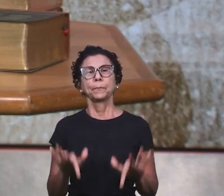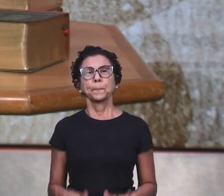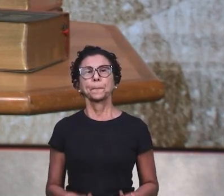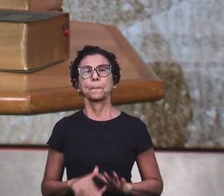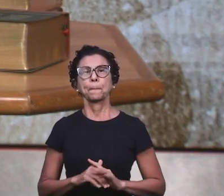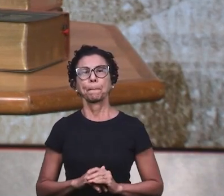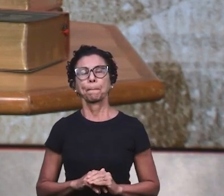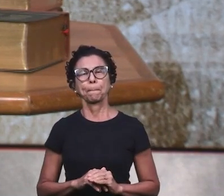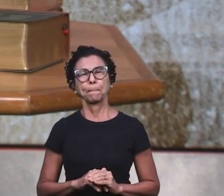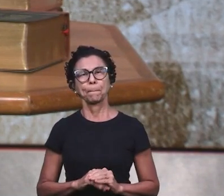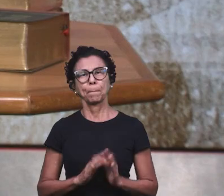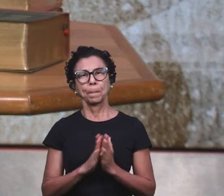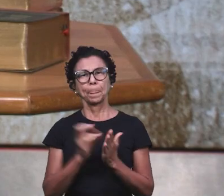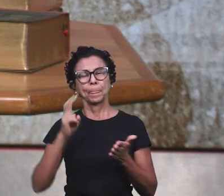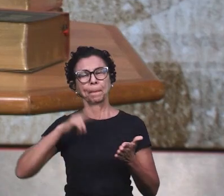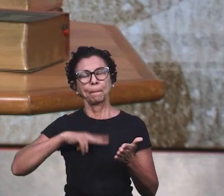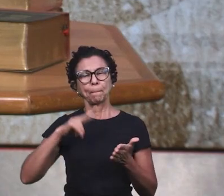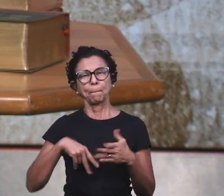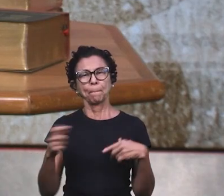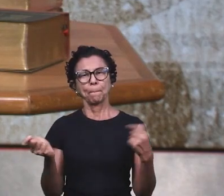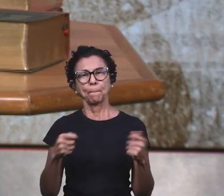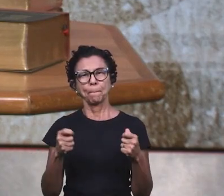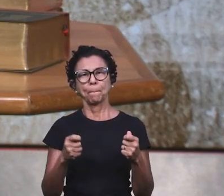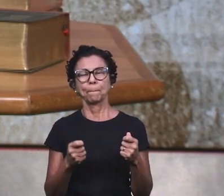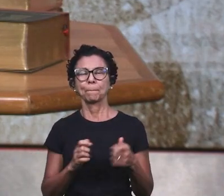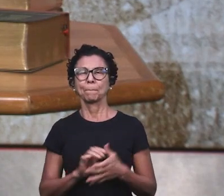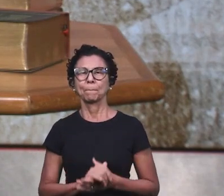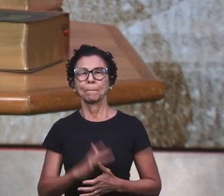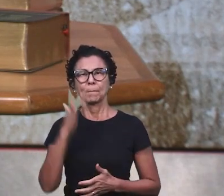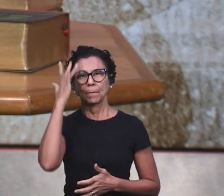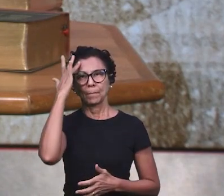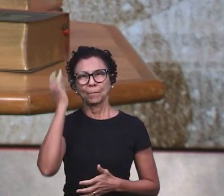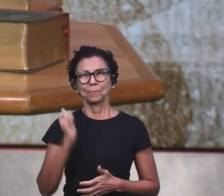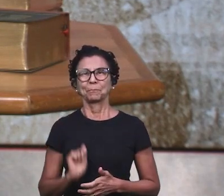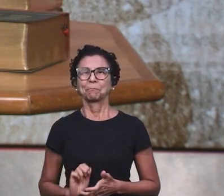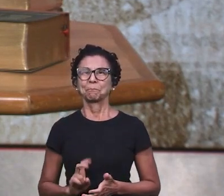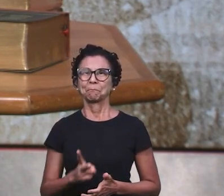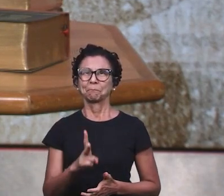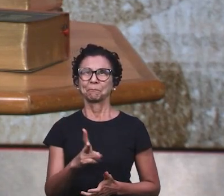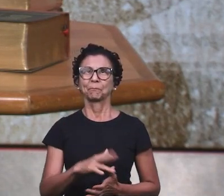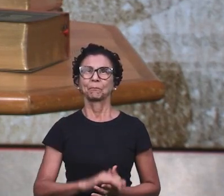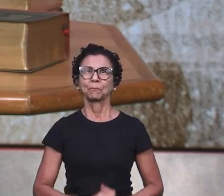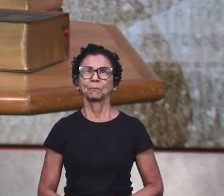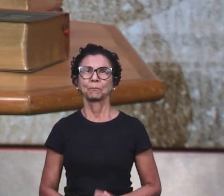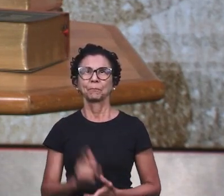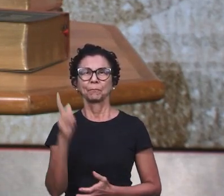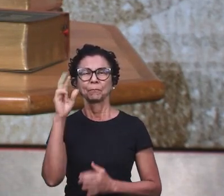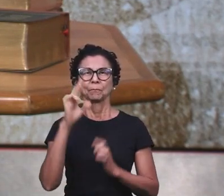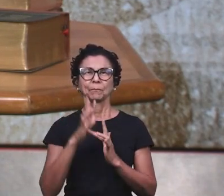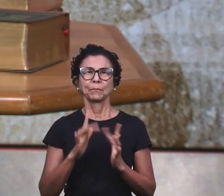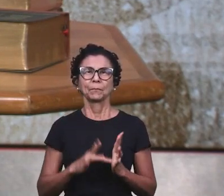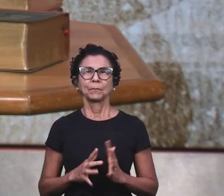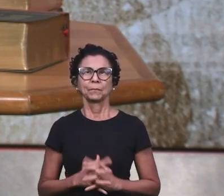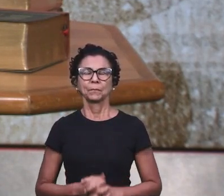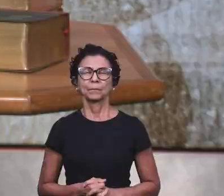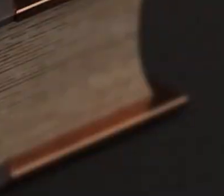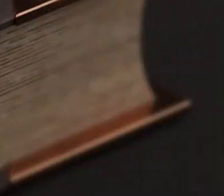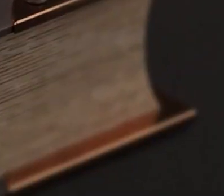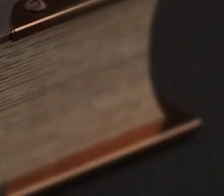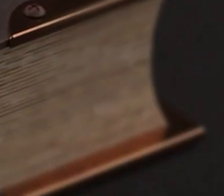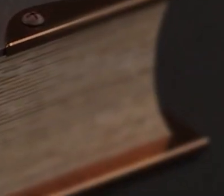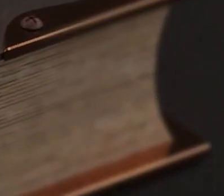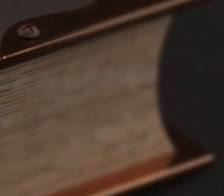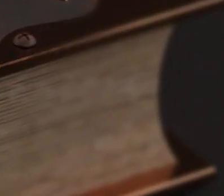a nossa leitura diária da Bíblia por hoje e amanhã nós damos continuidade. A paz do Senhor Jesus.